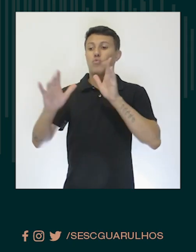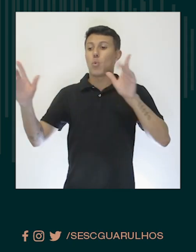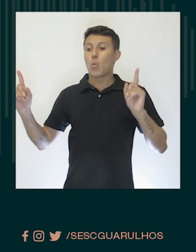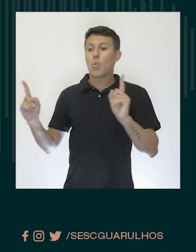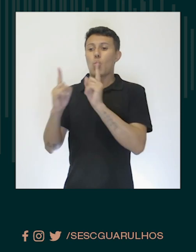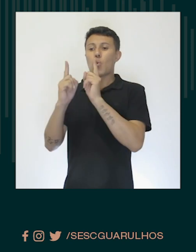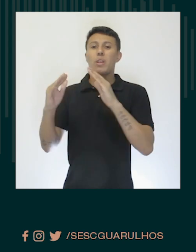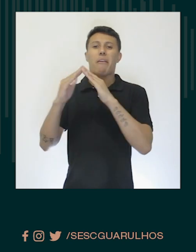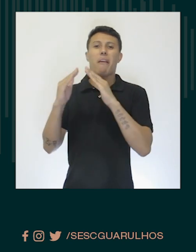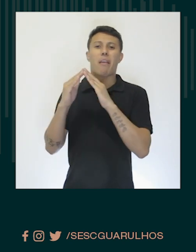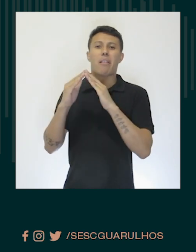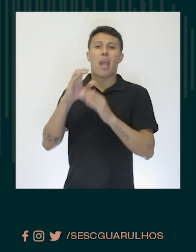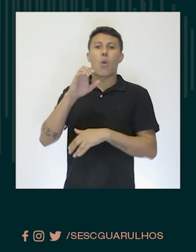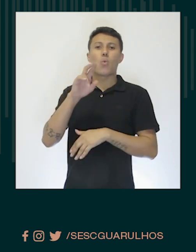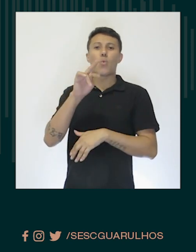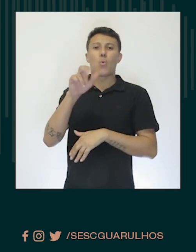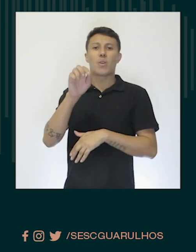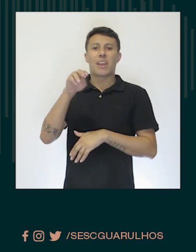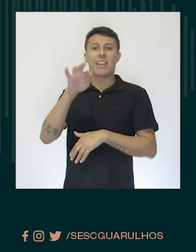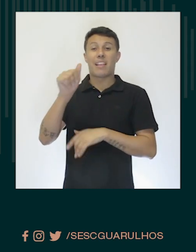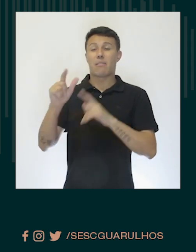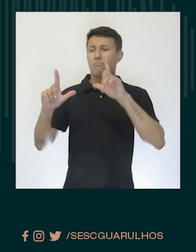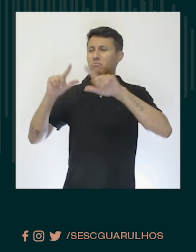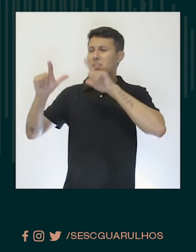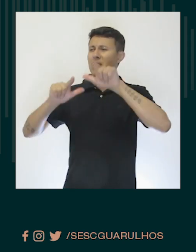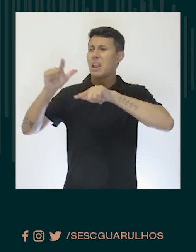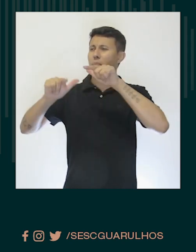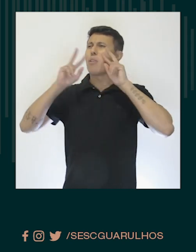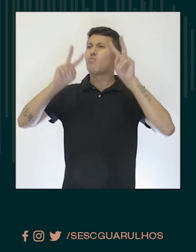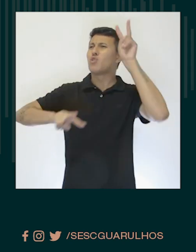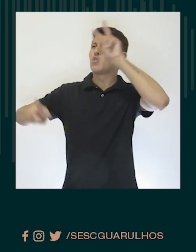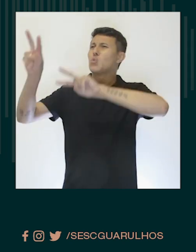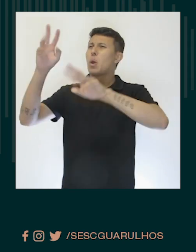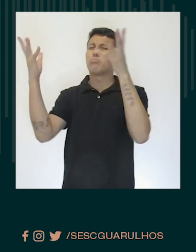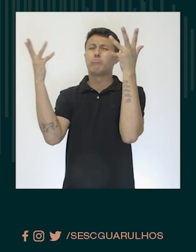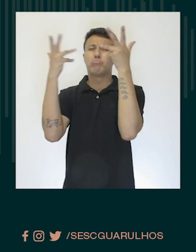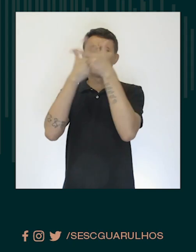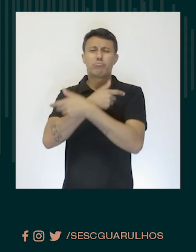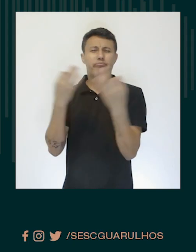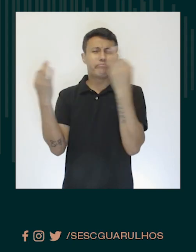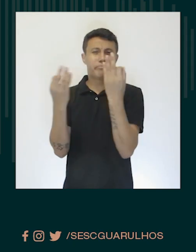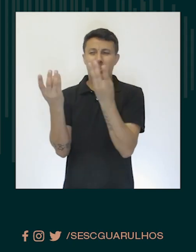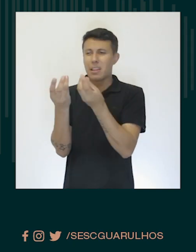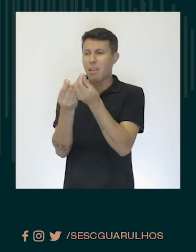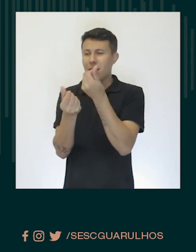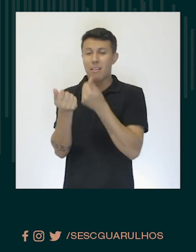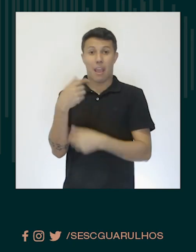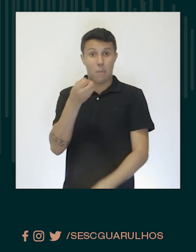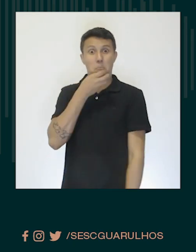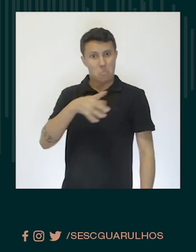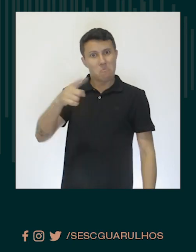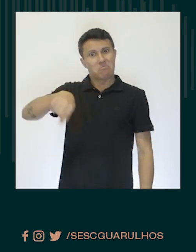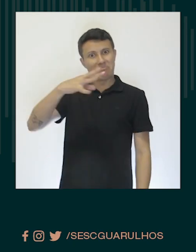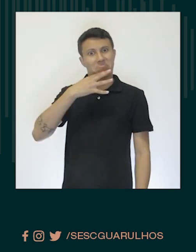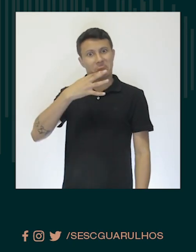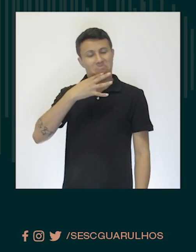que é um trabalho também audiovisual muito bonito, muito muito delicado, vale a pena conhecer. E a